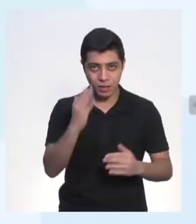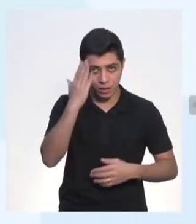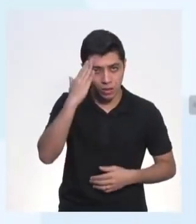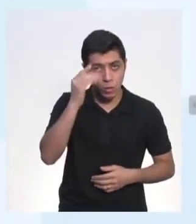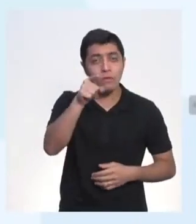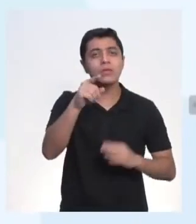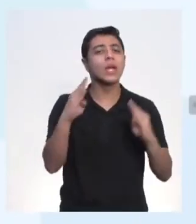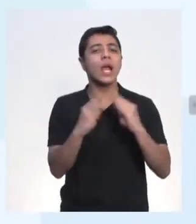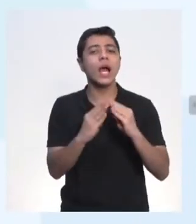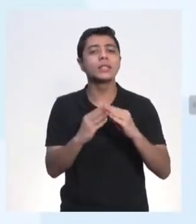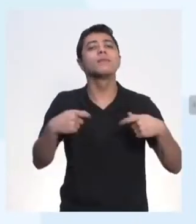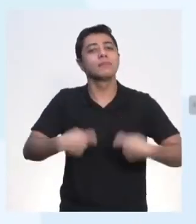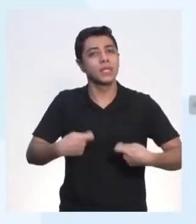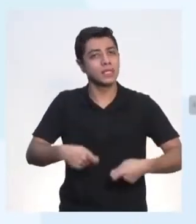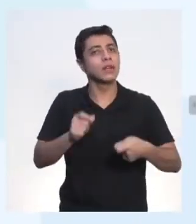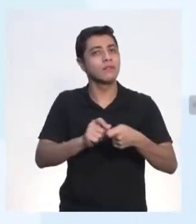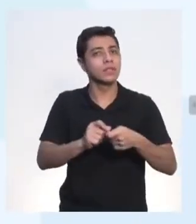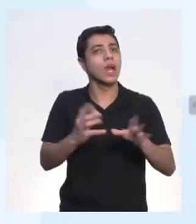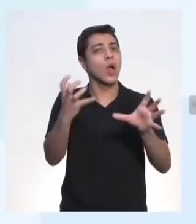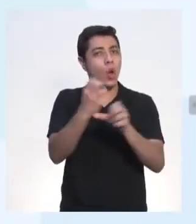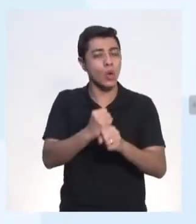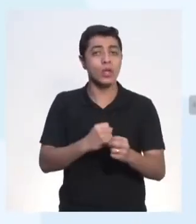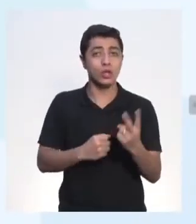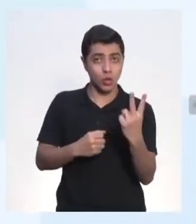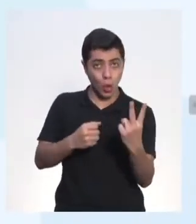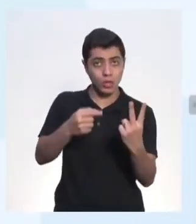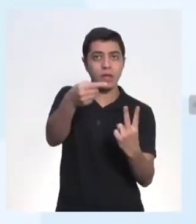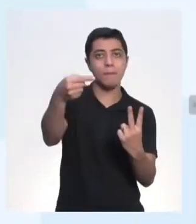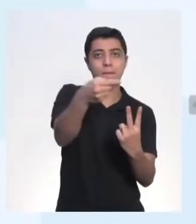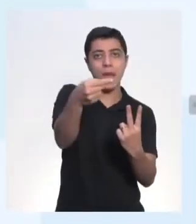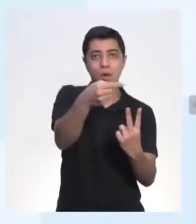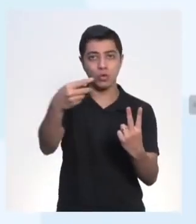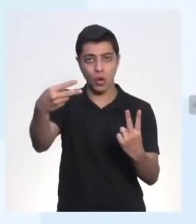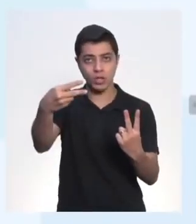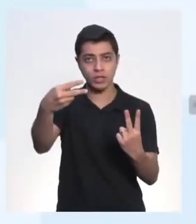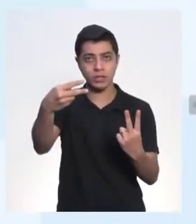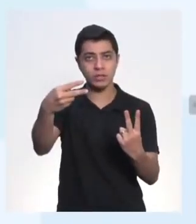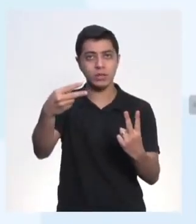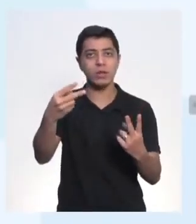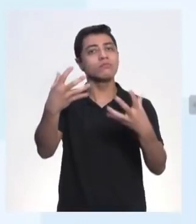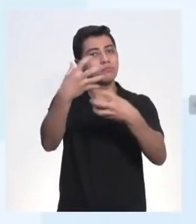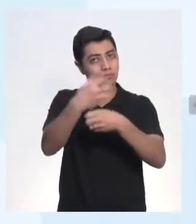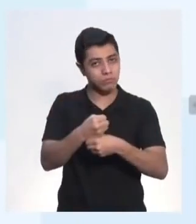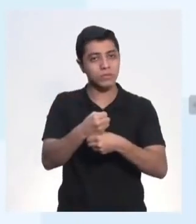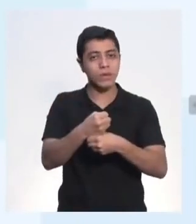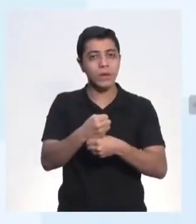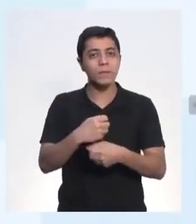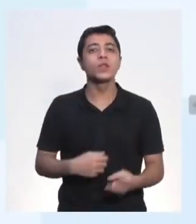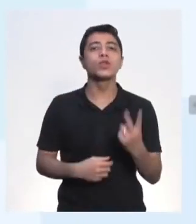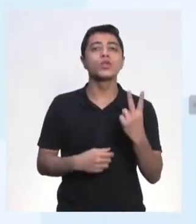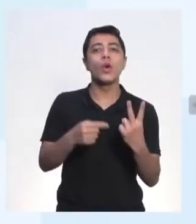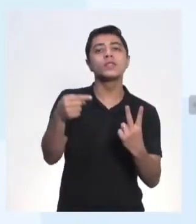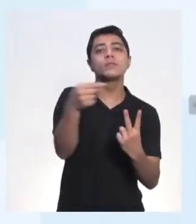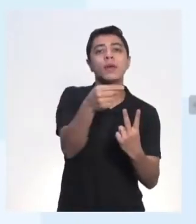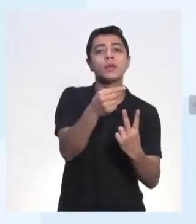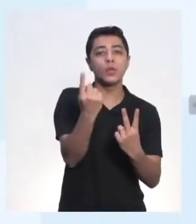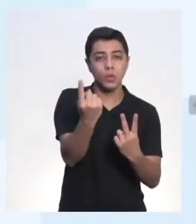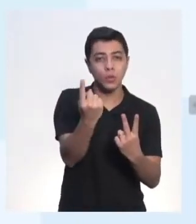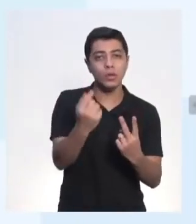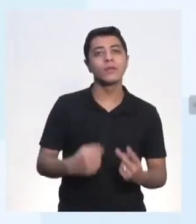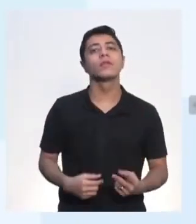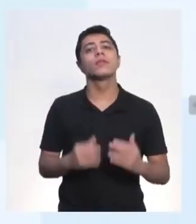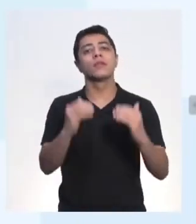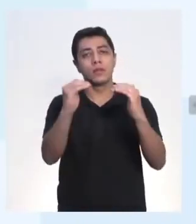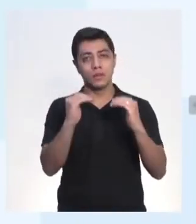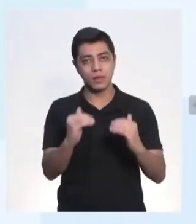menos 2, que eu já ensinei como faz, lembre-se, menos inverte. Vai calcular 2 elevado a menos 1, 2 elevado a 0, 2 elevado a 1, 2 elevado a